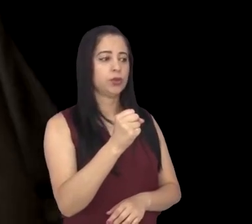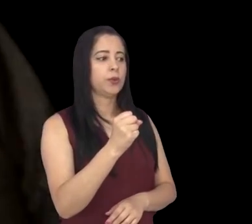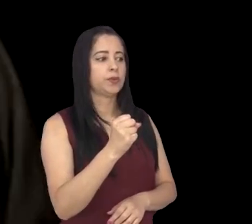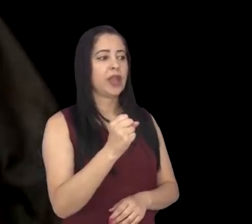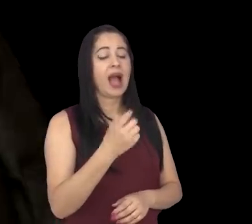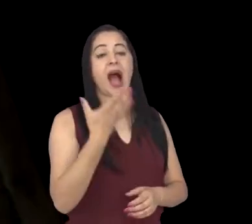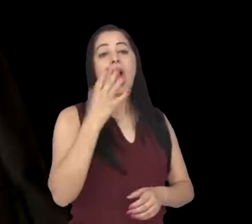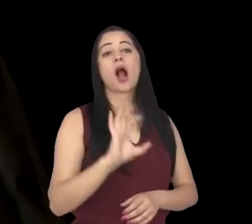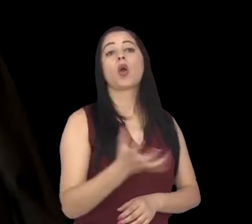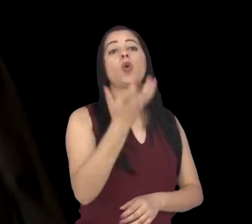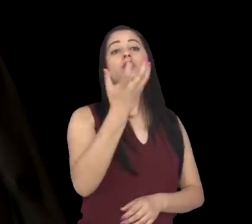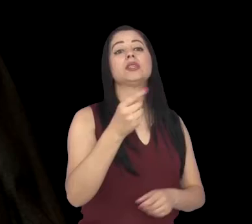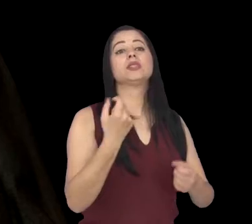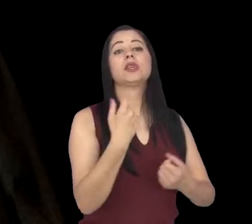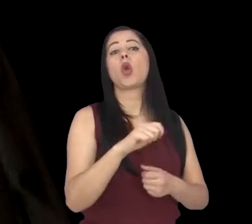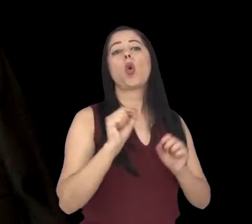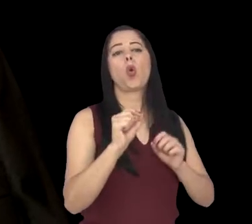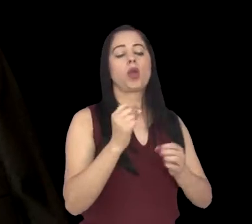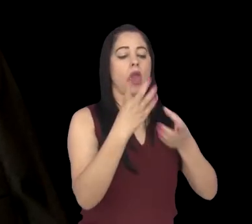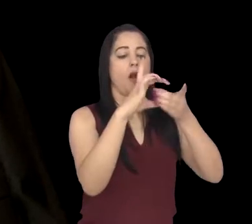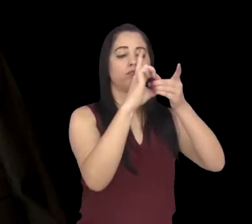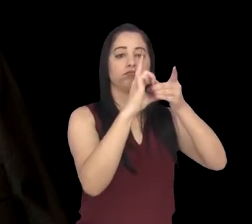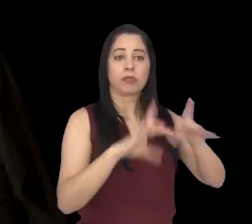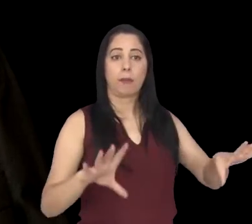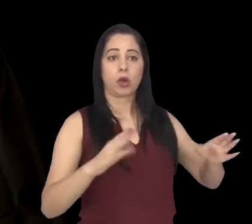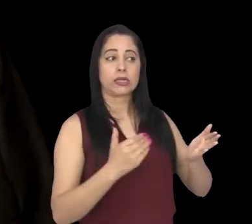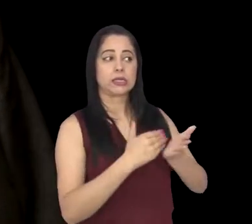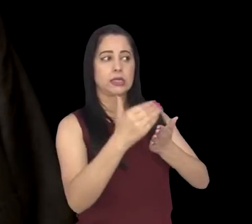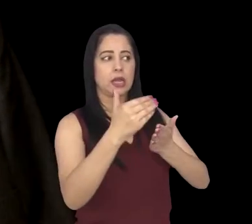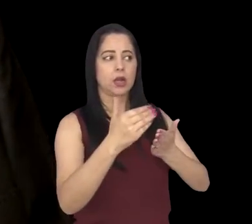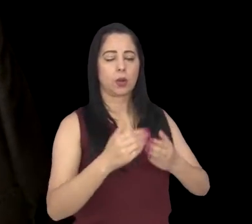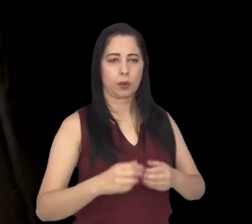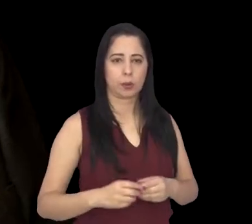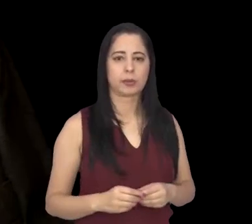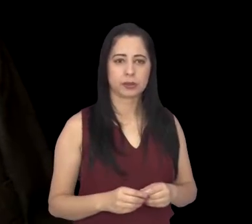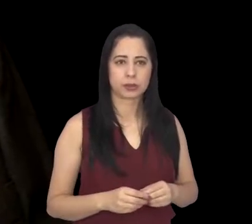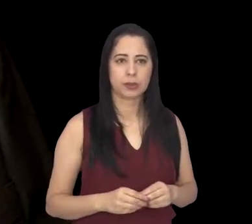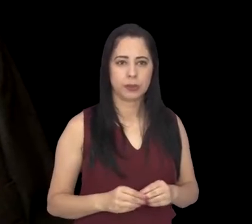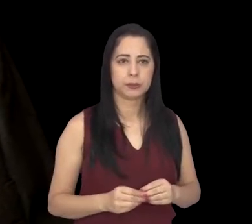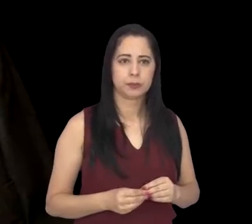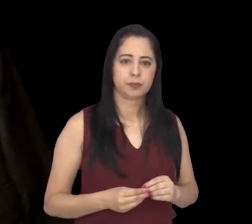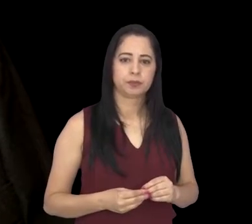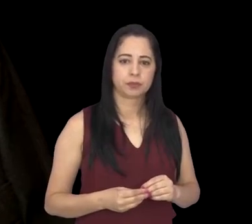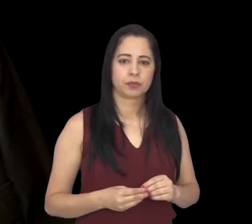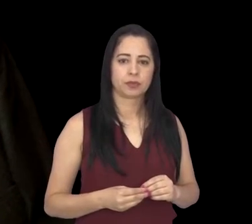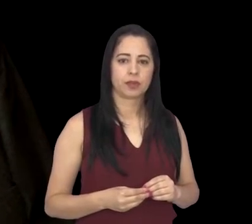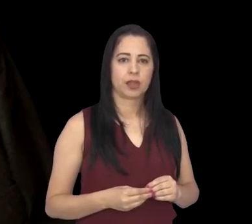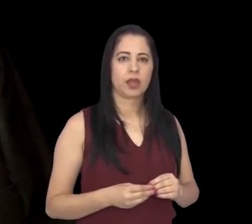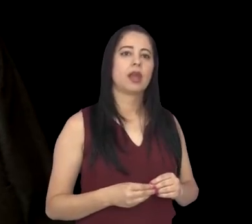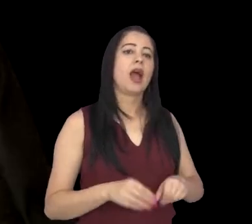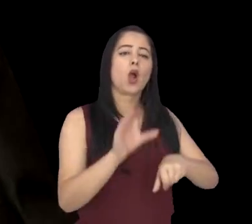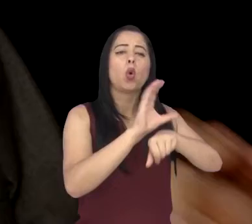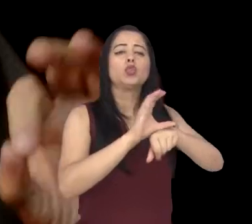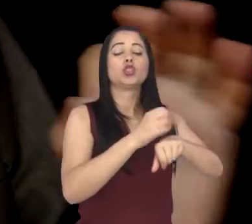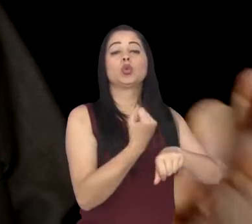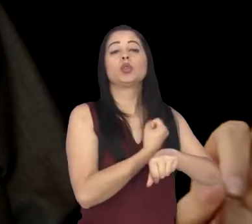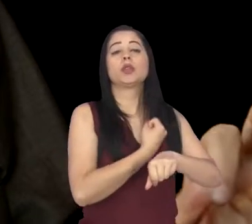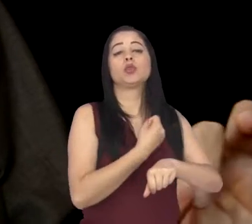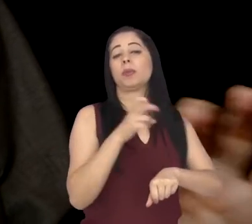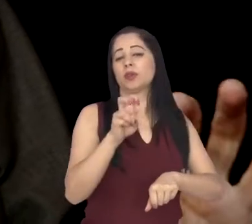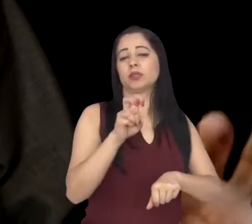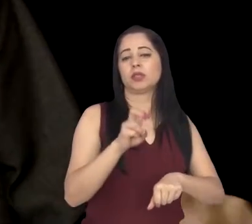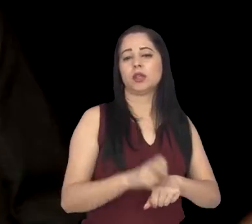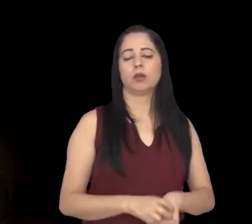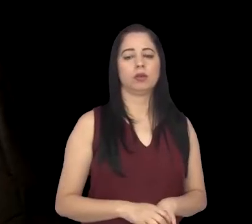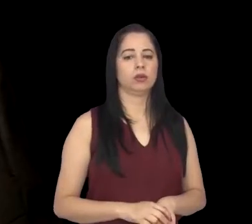regrudeceu, né, o Brasil, com o ato institucional número 5, eu fico com tanta raiva isso aí que